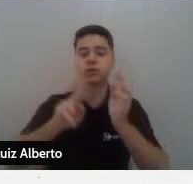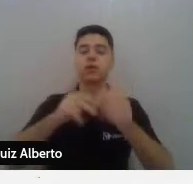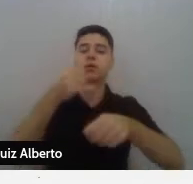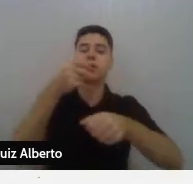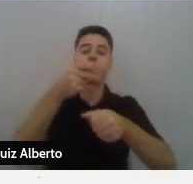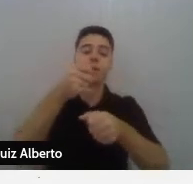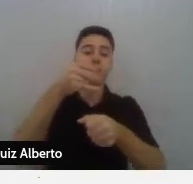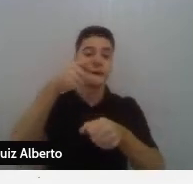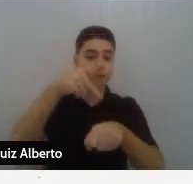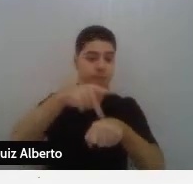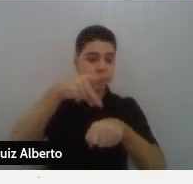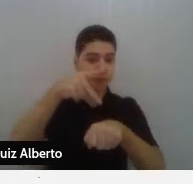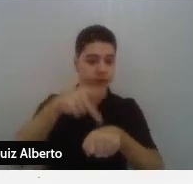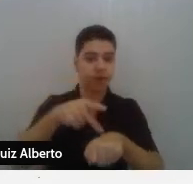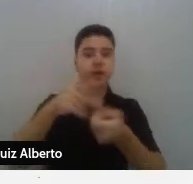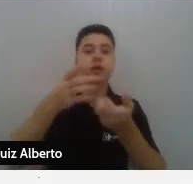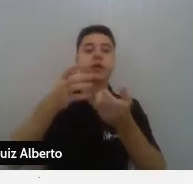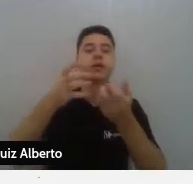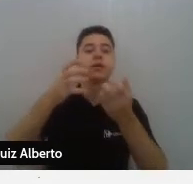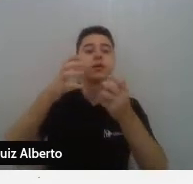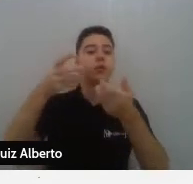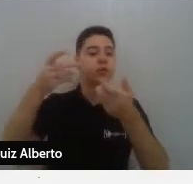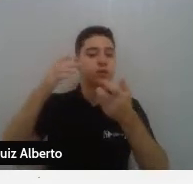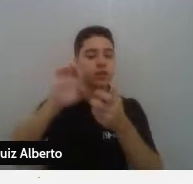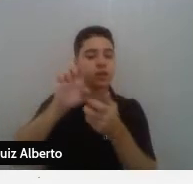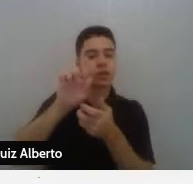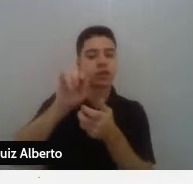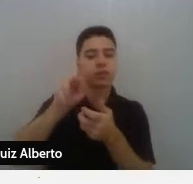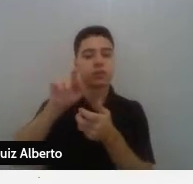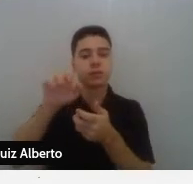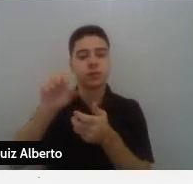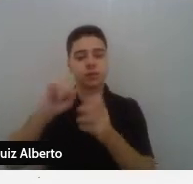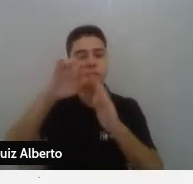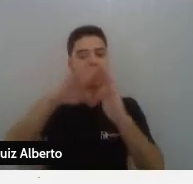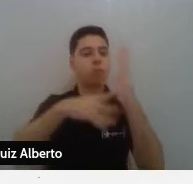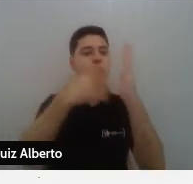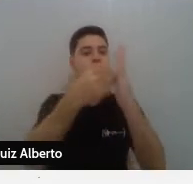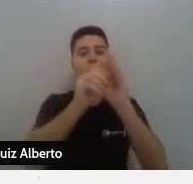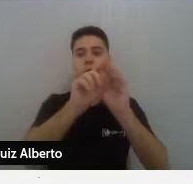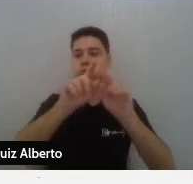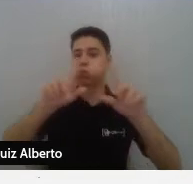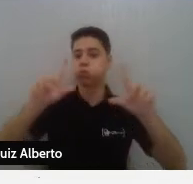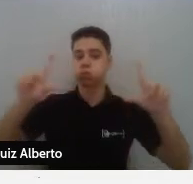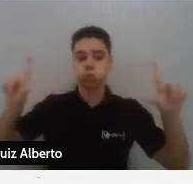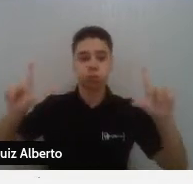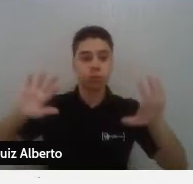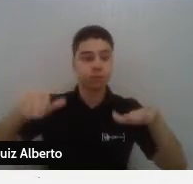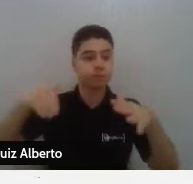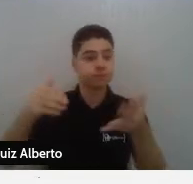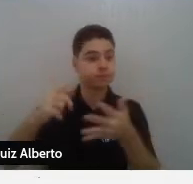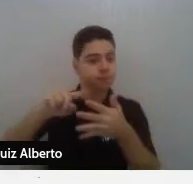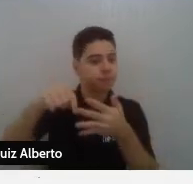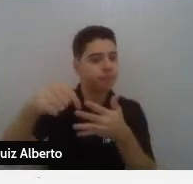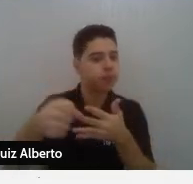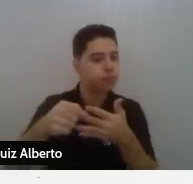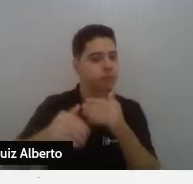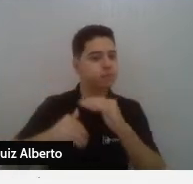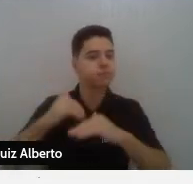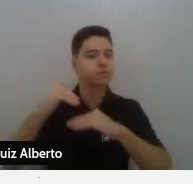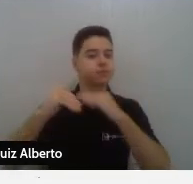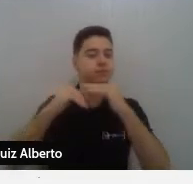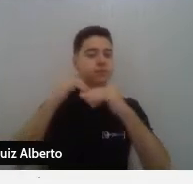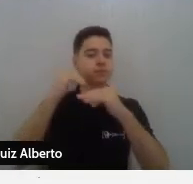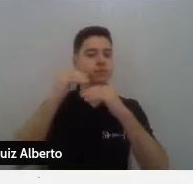Os egípcios pintavam paredes enormes. E depois de muito tempo que foi desenvolvido